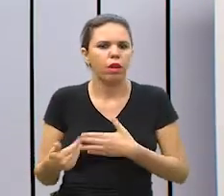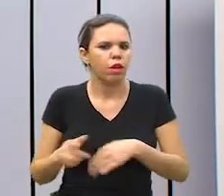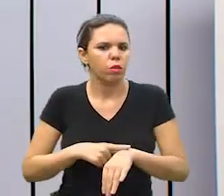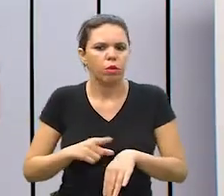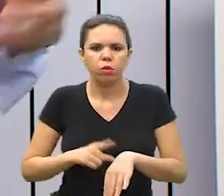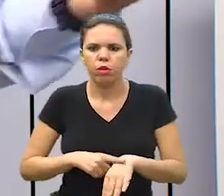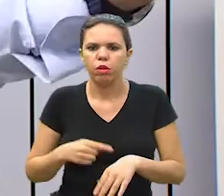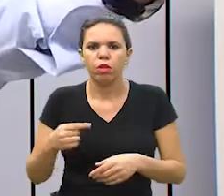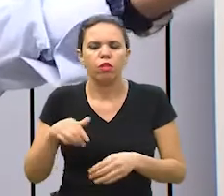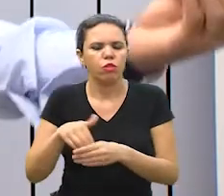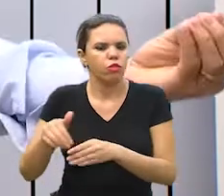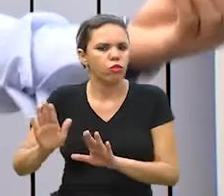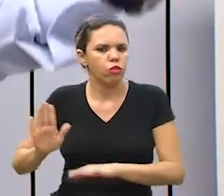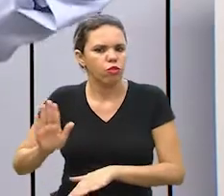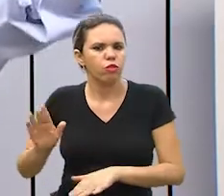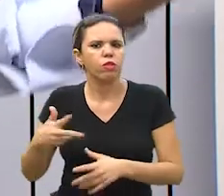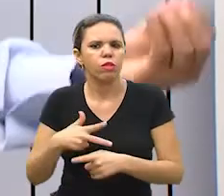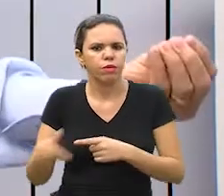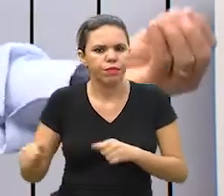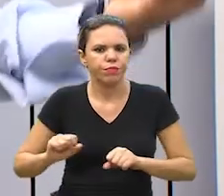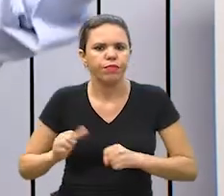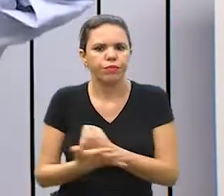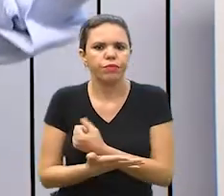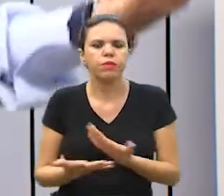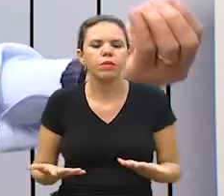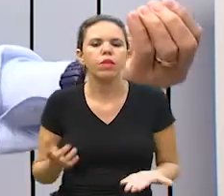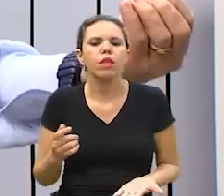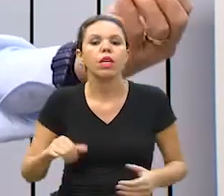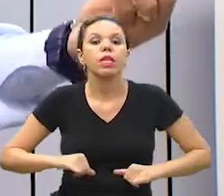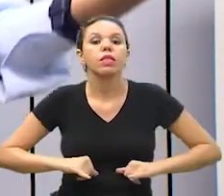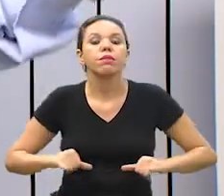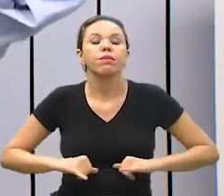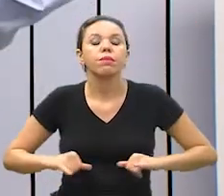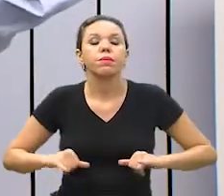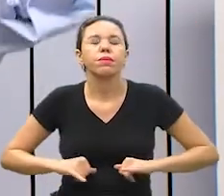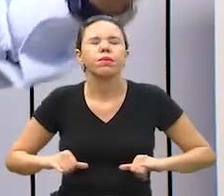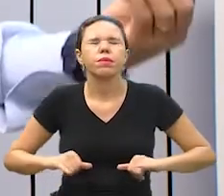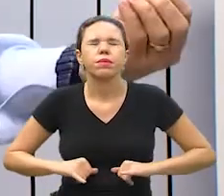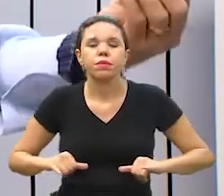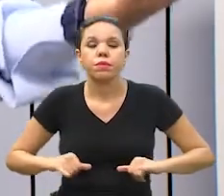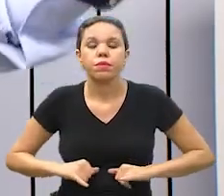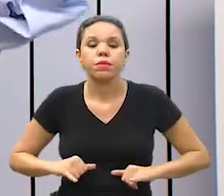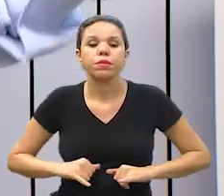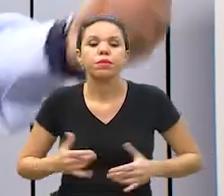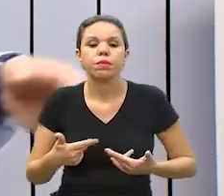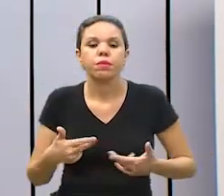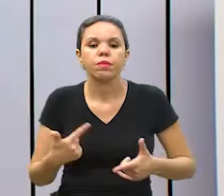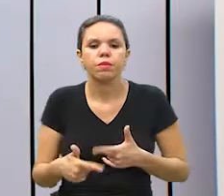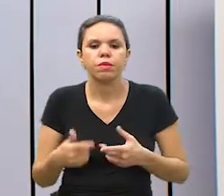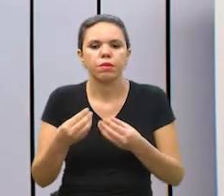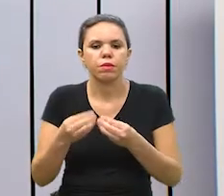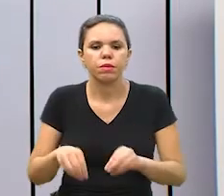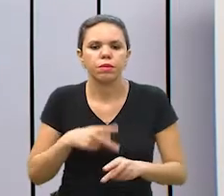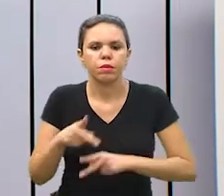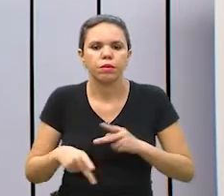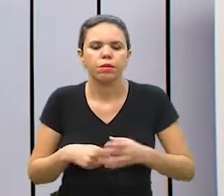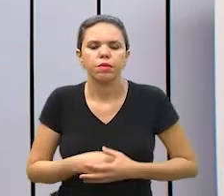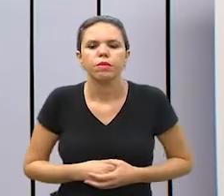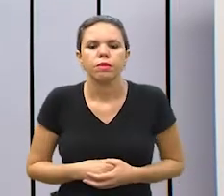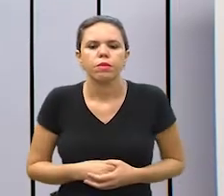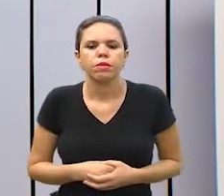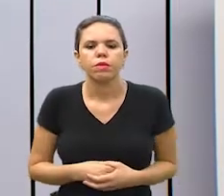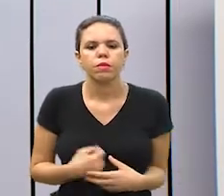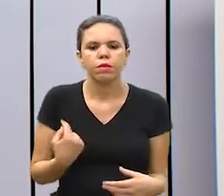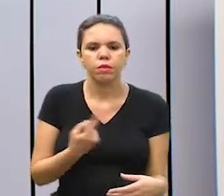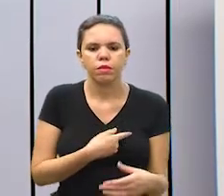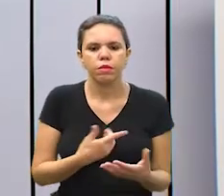momento eleitoral, nós estamos no momento de enfrentar a pandemia e quem está pagando, né, quem está pagando a conta, quem está sendo prejudicado é a população.